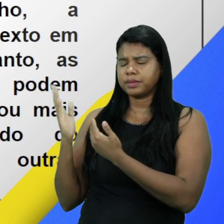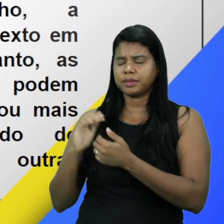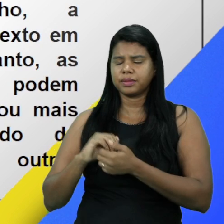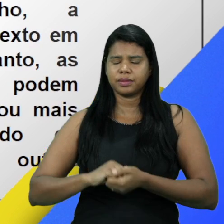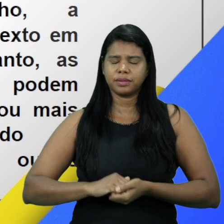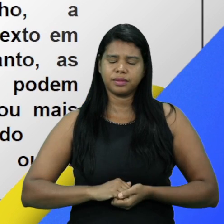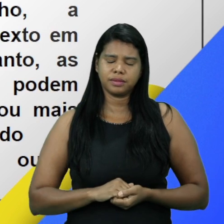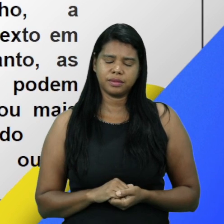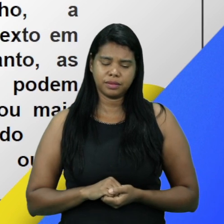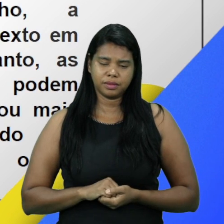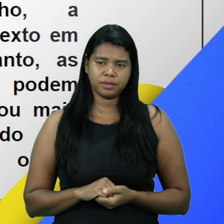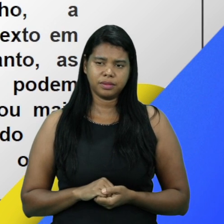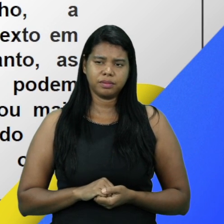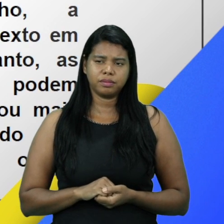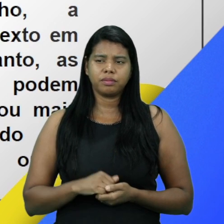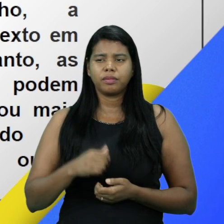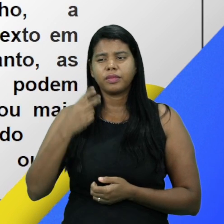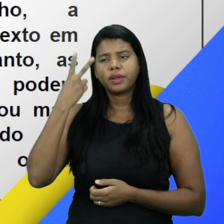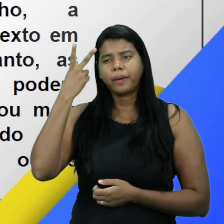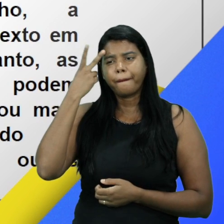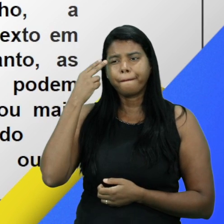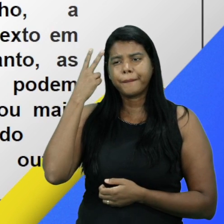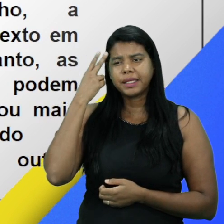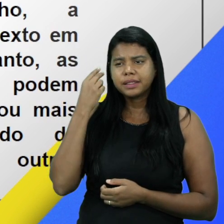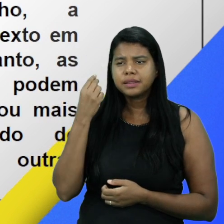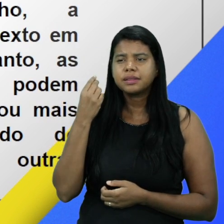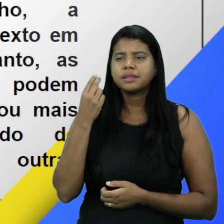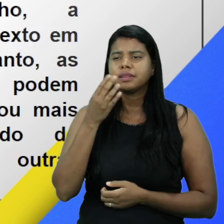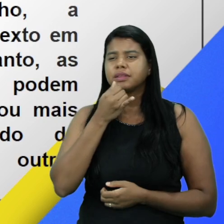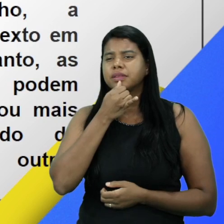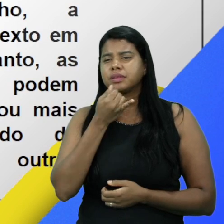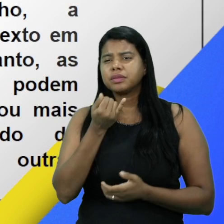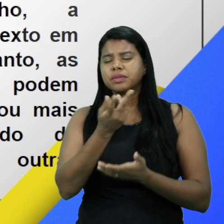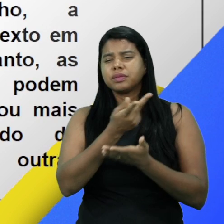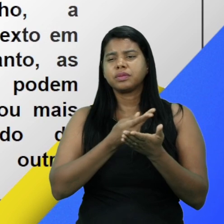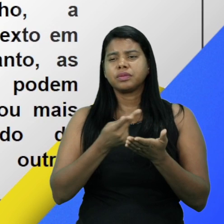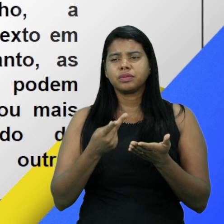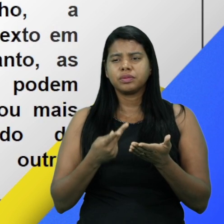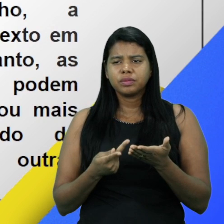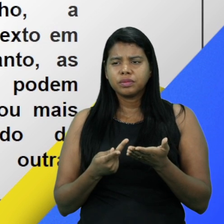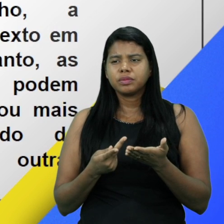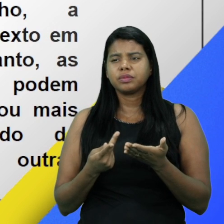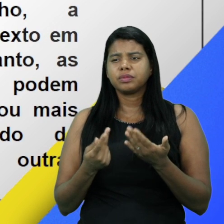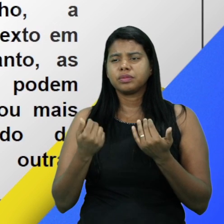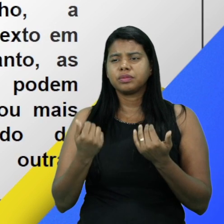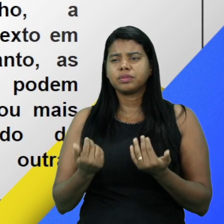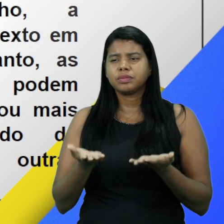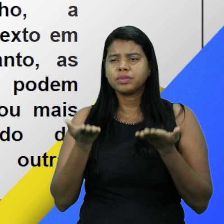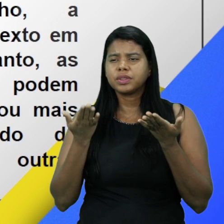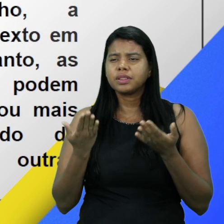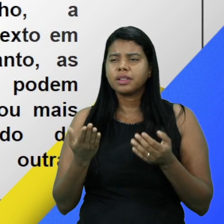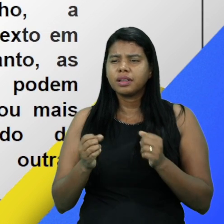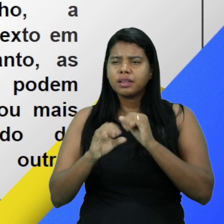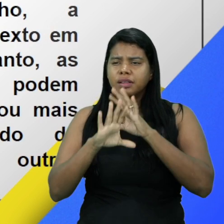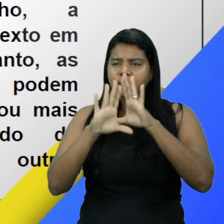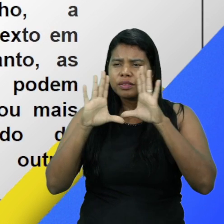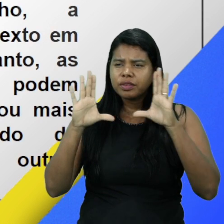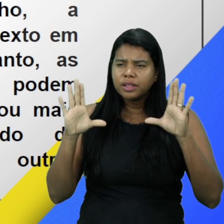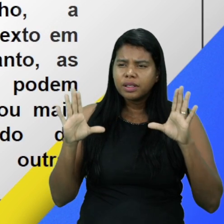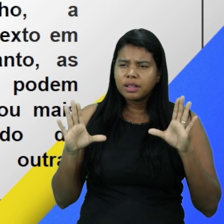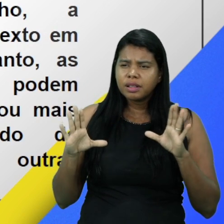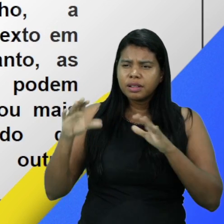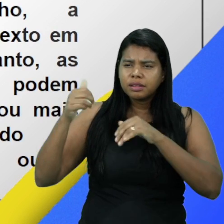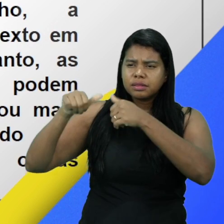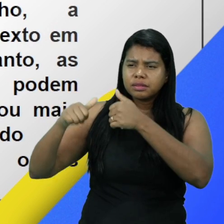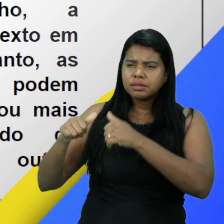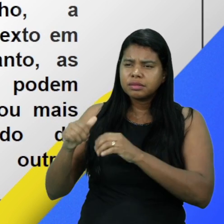aí, mesmo que sejam figuras, cores consideradas leves, você observa que há um peso